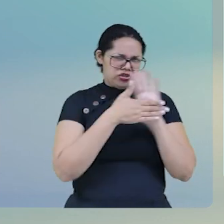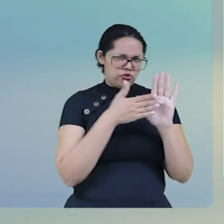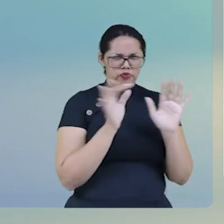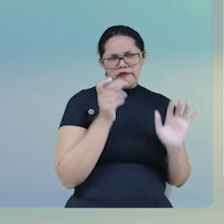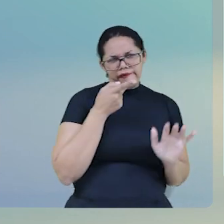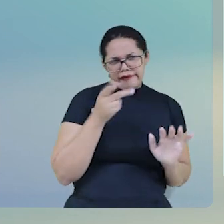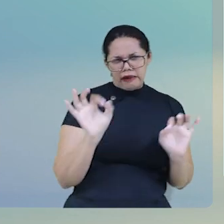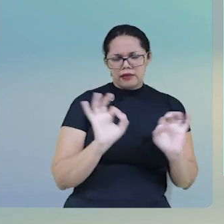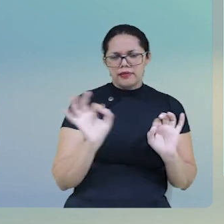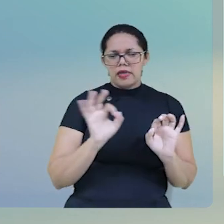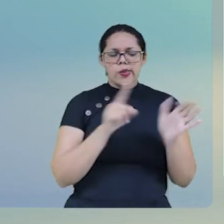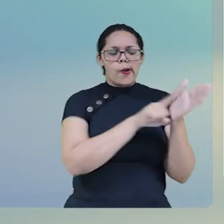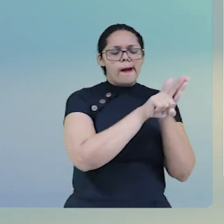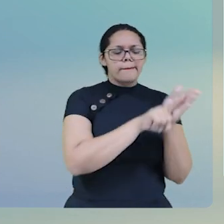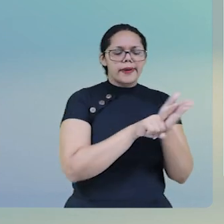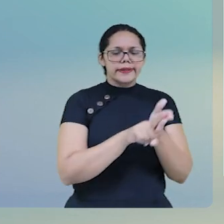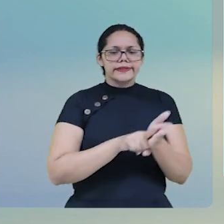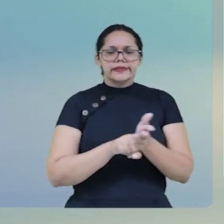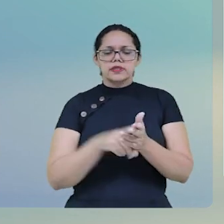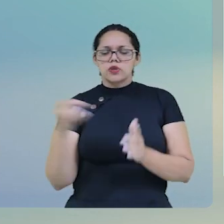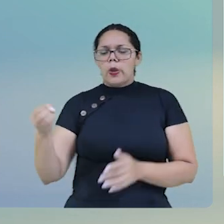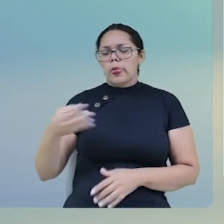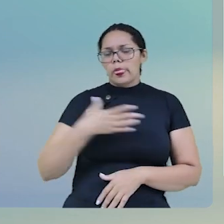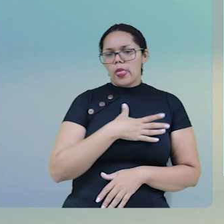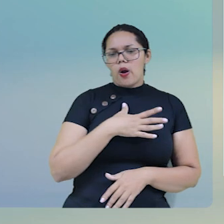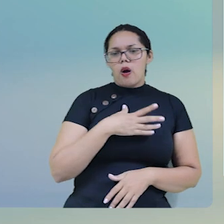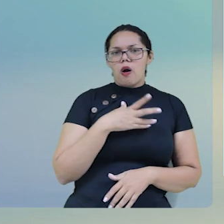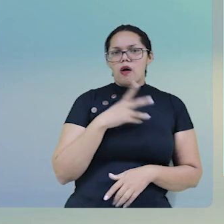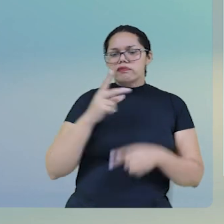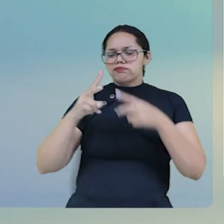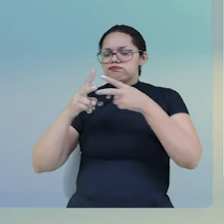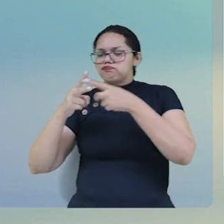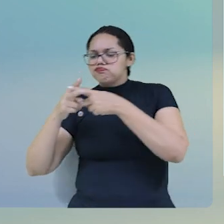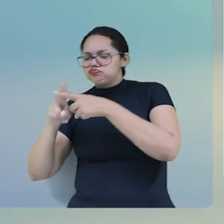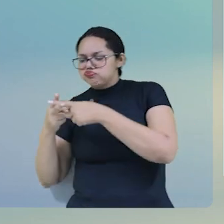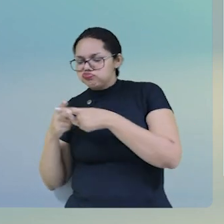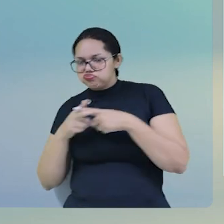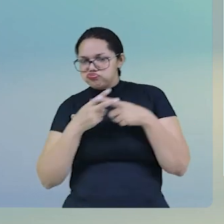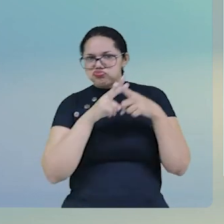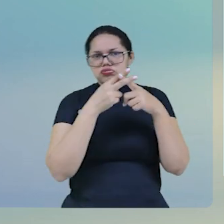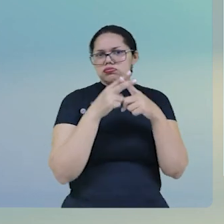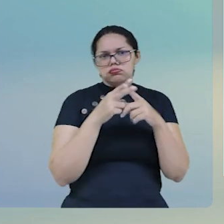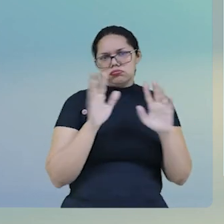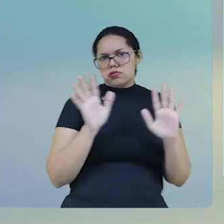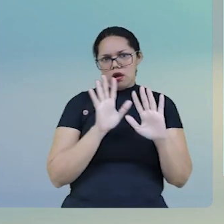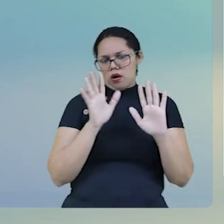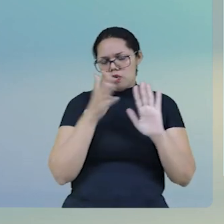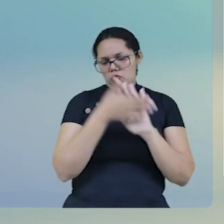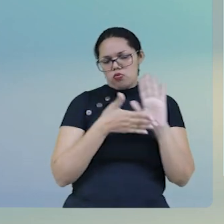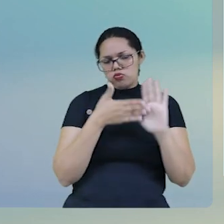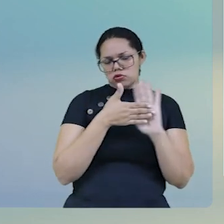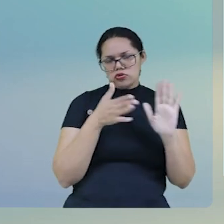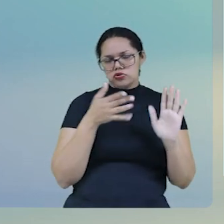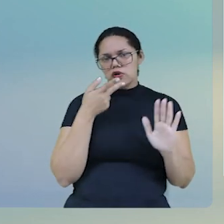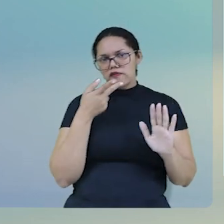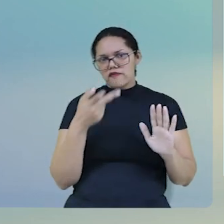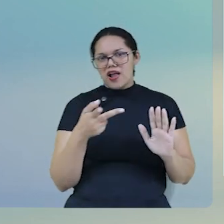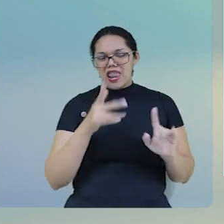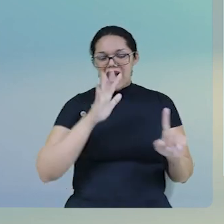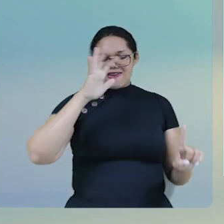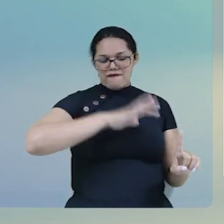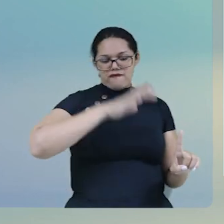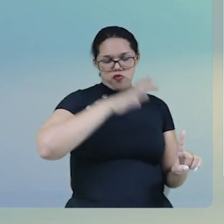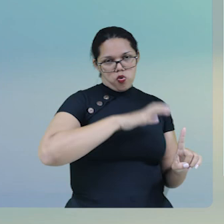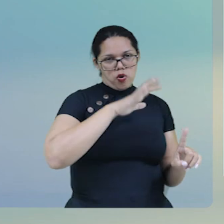disso, né? A pesquisa por novos procedimentos estéticos voltados aos cuidados com a aparência corporal? Também não. A influência